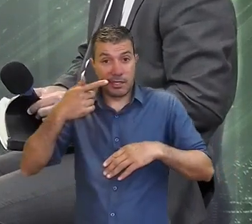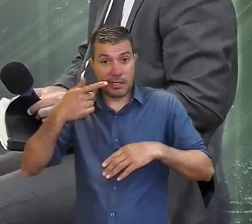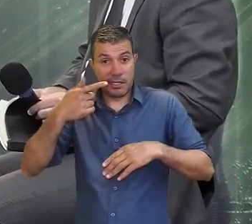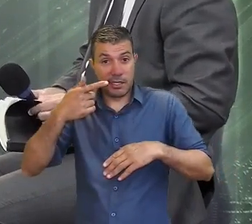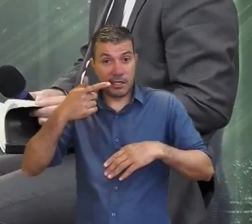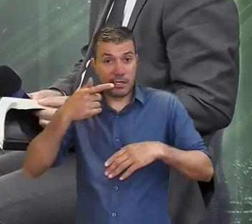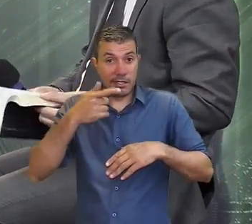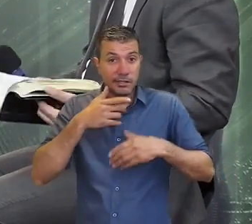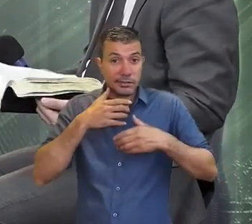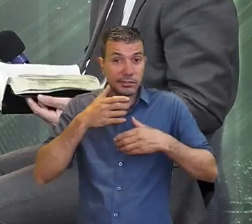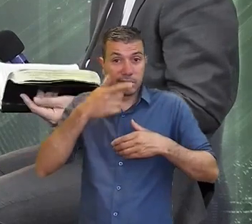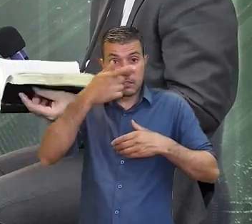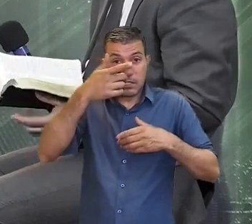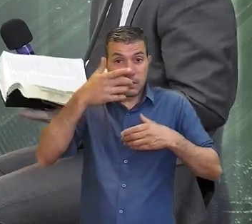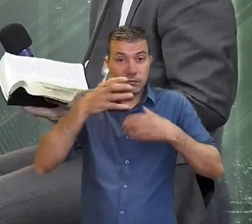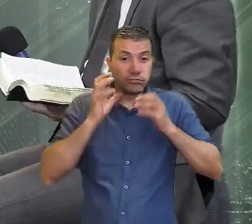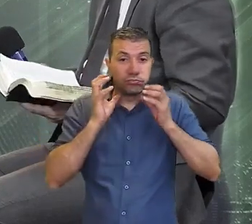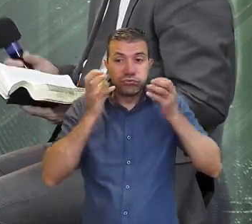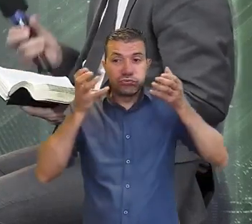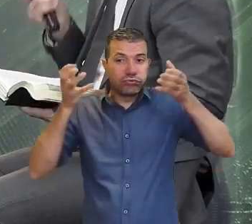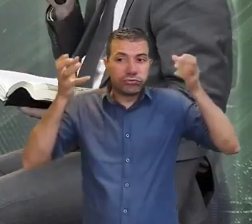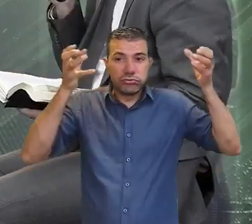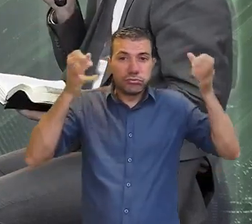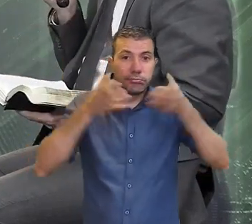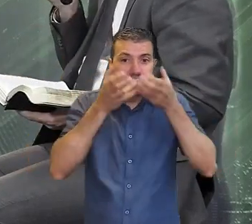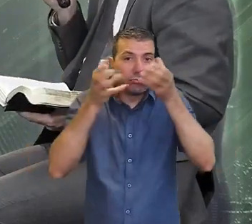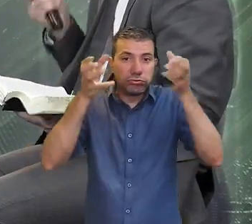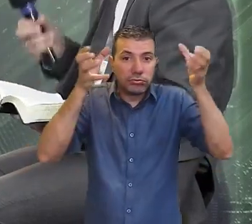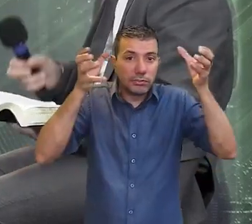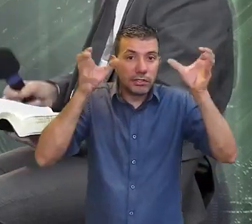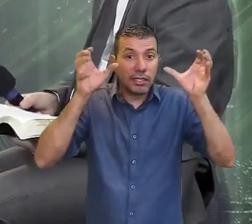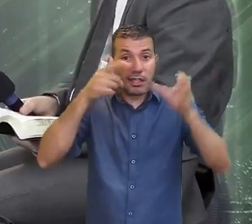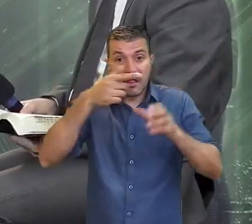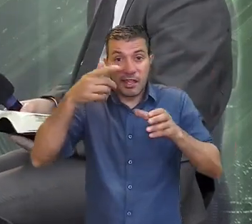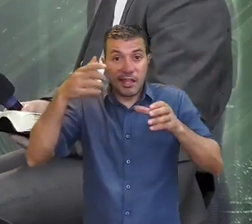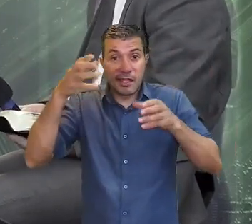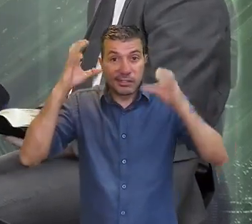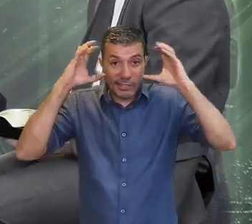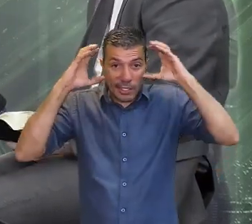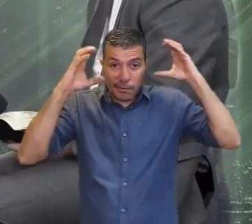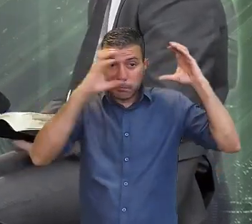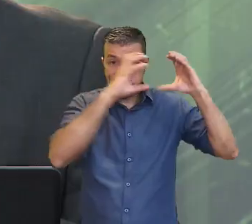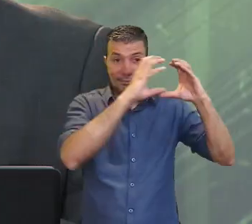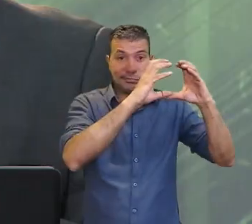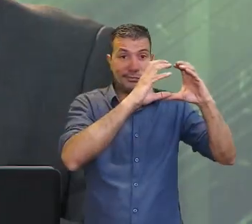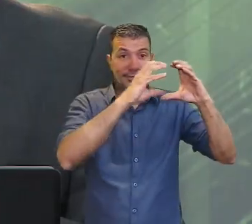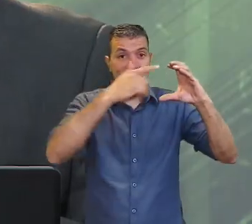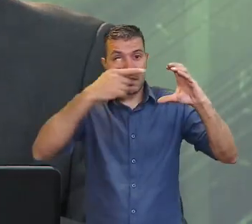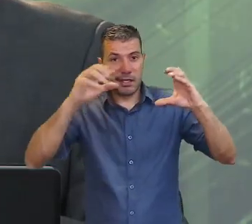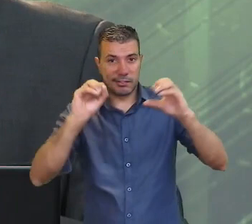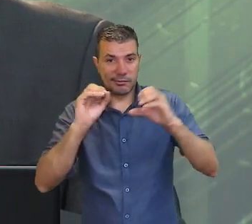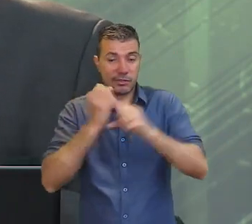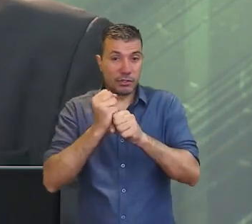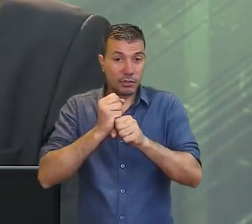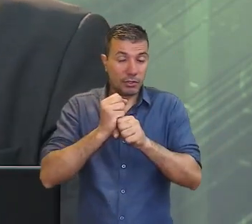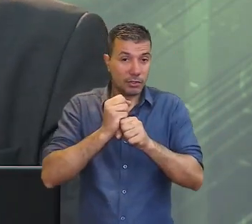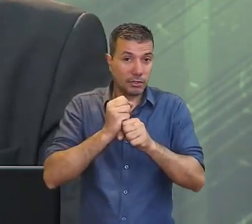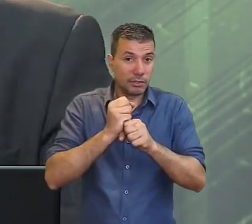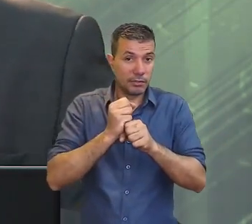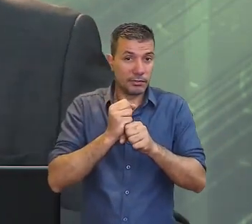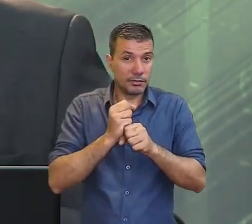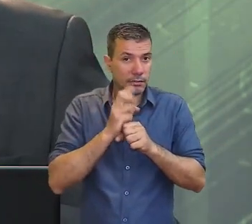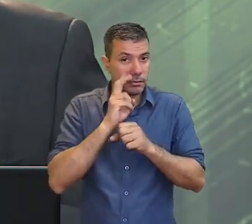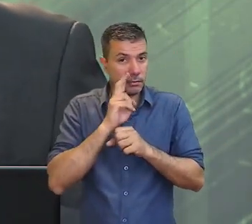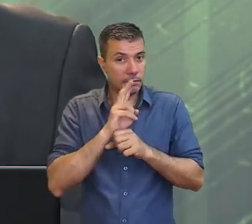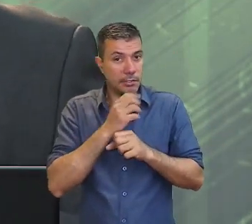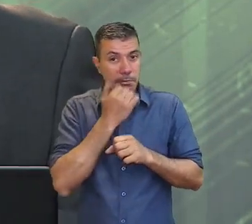as sete cabeças são os 7 montes nos quais a mulher está sentada, são também 7 reis, dos quais, opa, desculpa, eu li